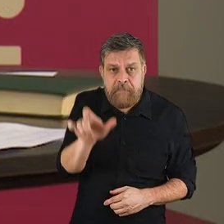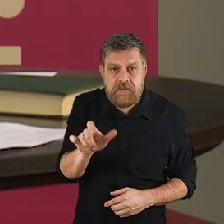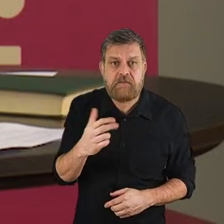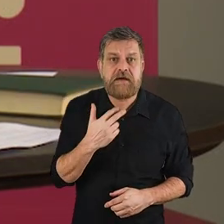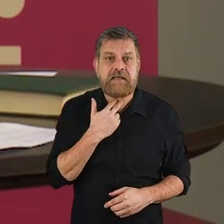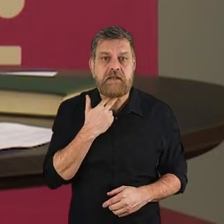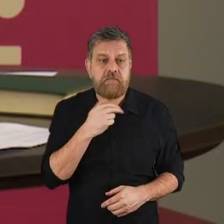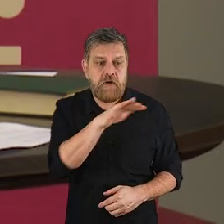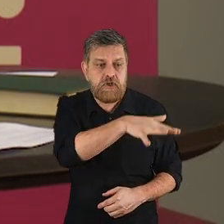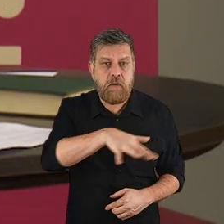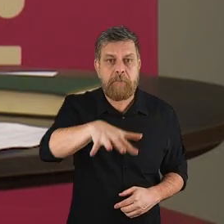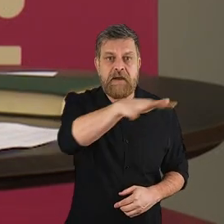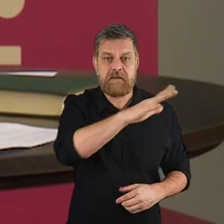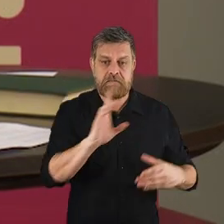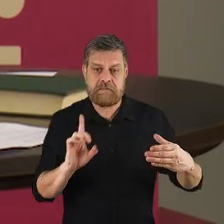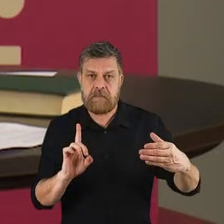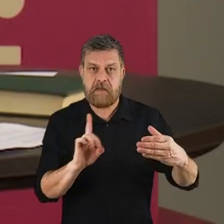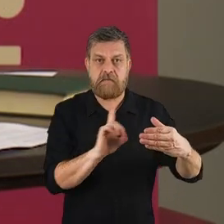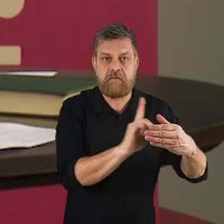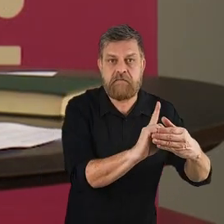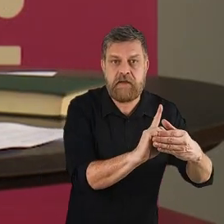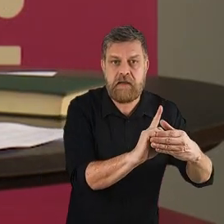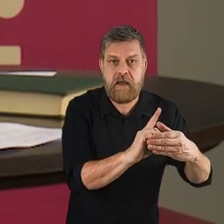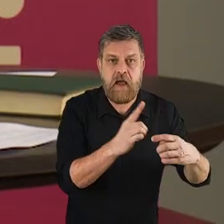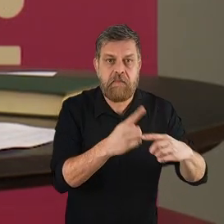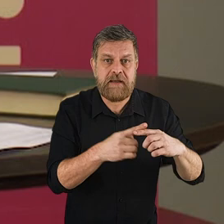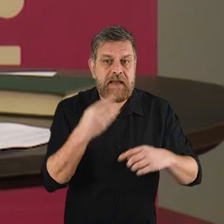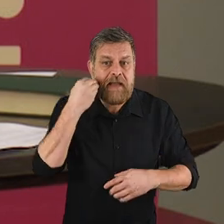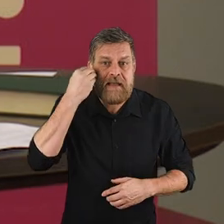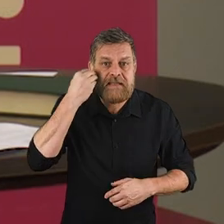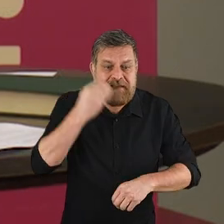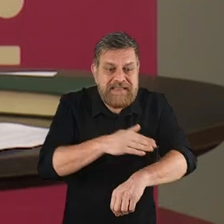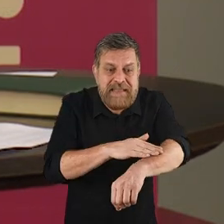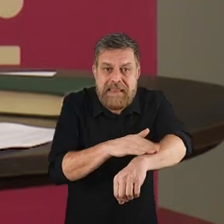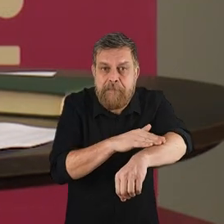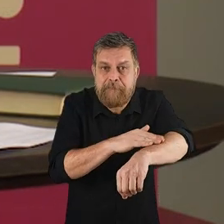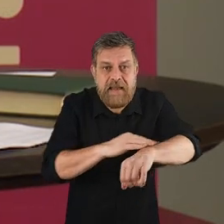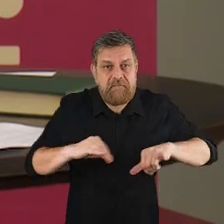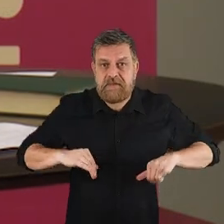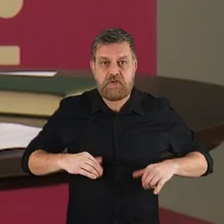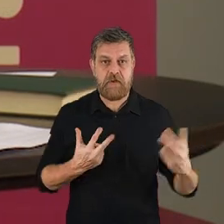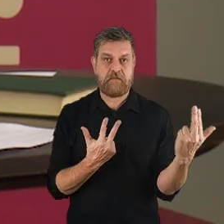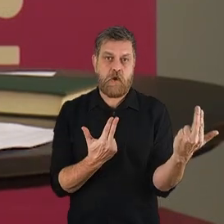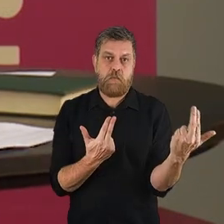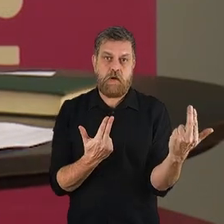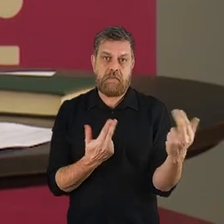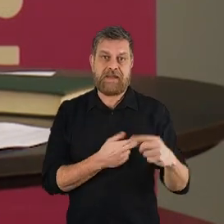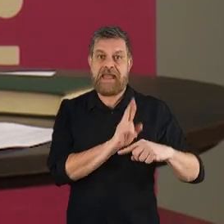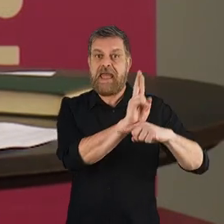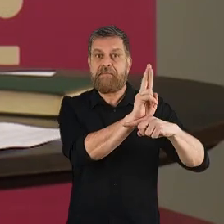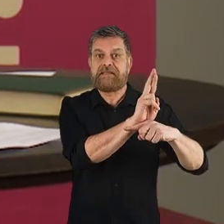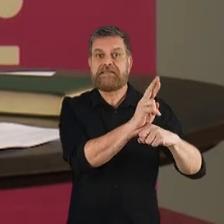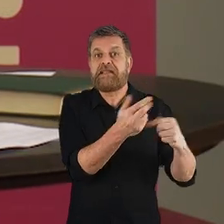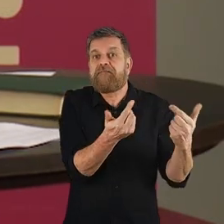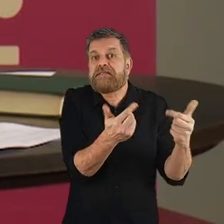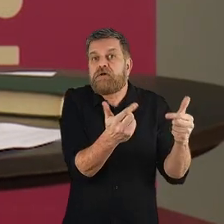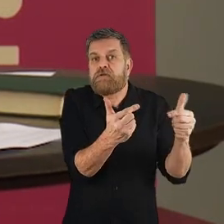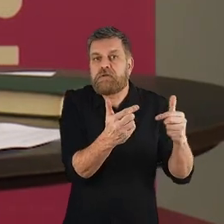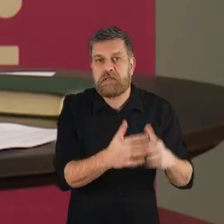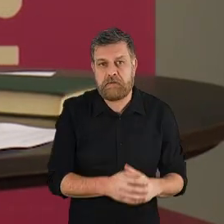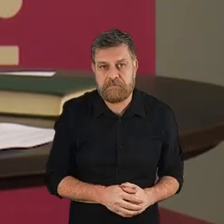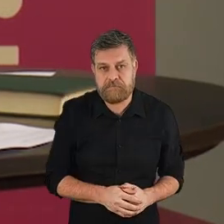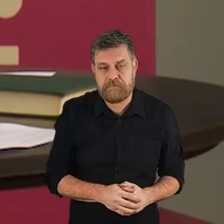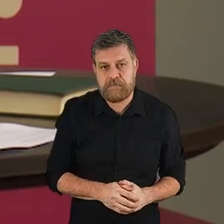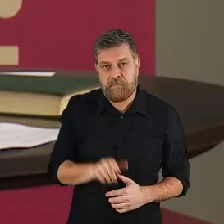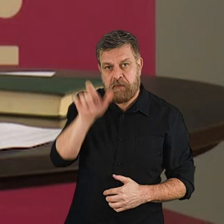você não pode se aproximar de uma causa que não é, que você não passa por aquele sofrimento, porque ele é irrepresentável. Então,